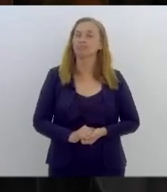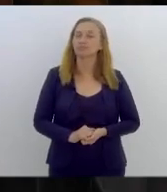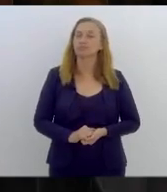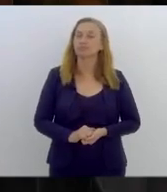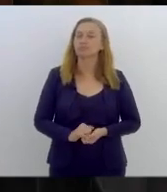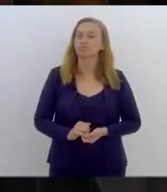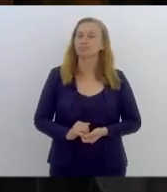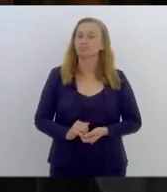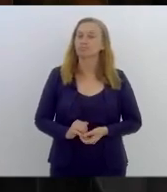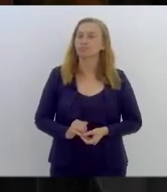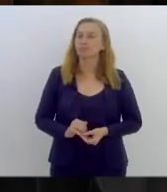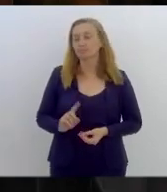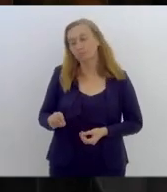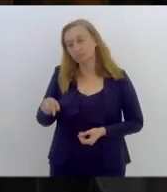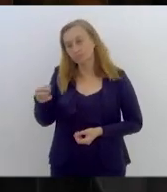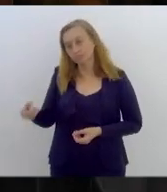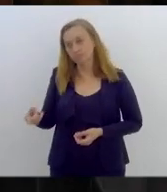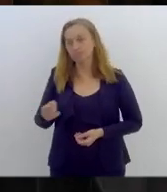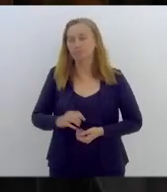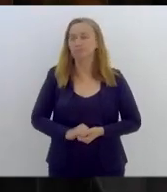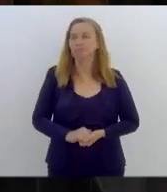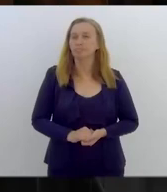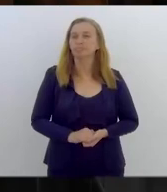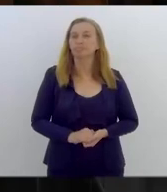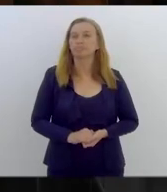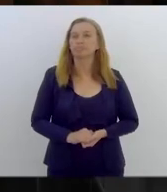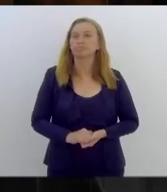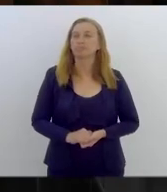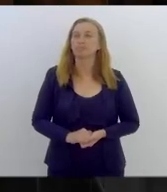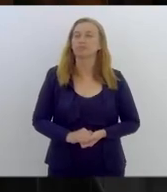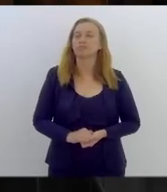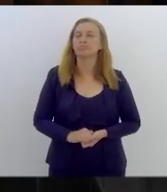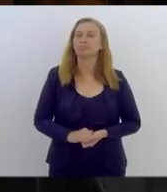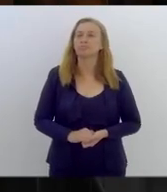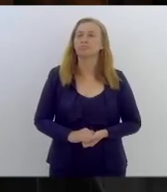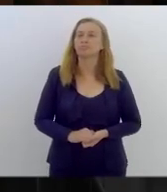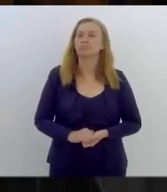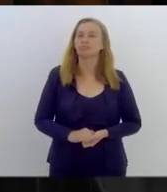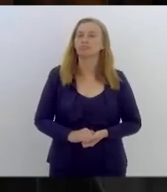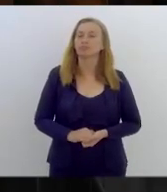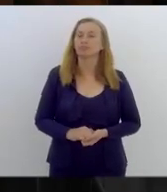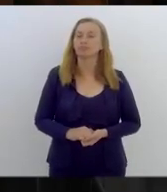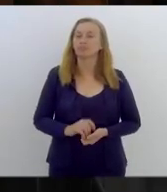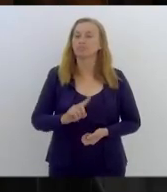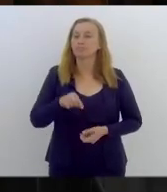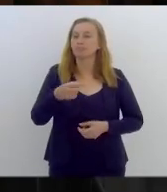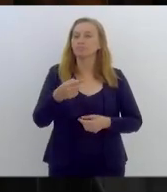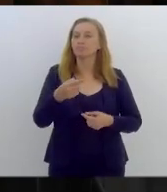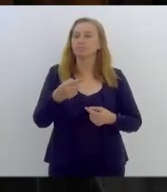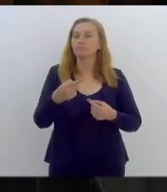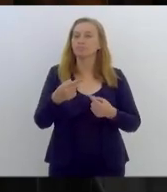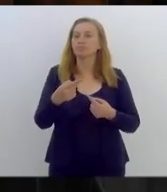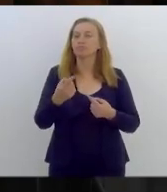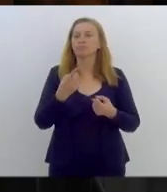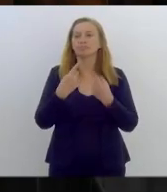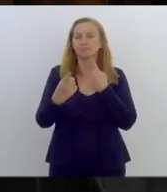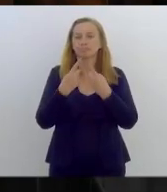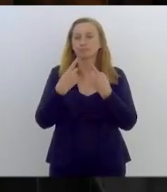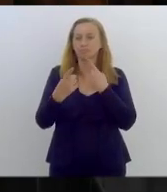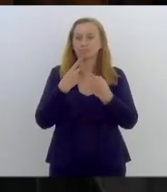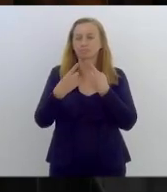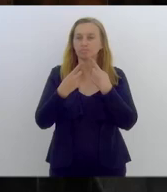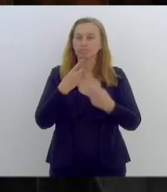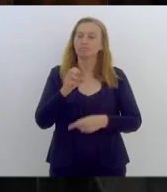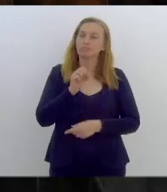que mais tarde Será objeto de outros debates se poderá vir